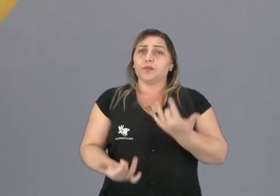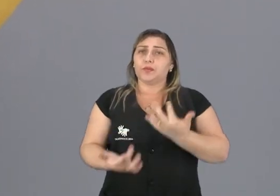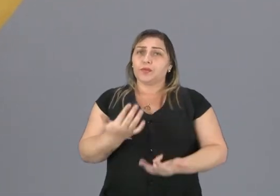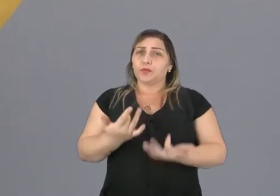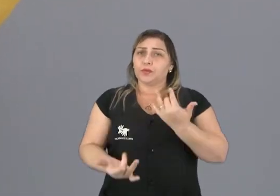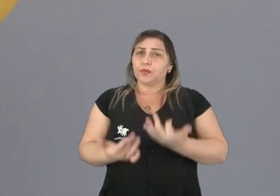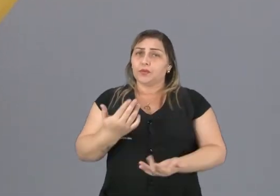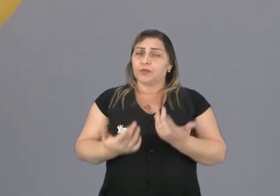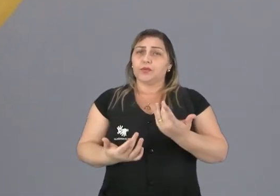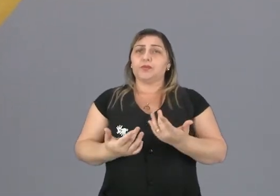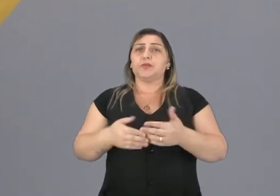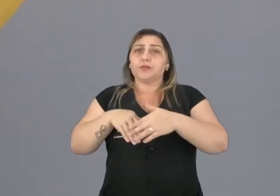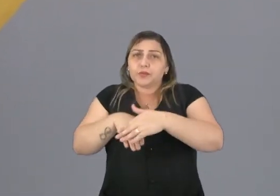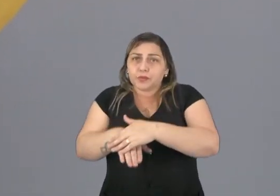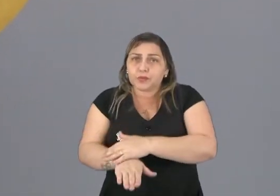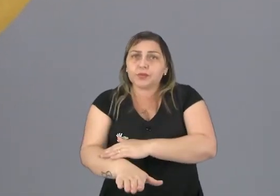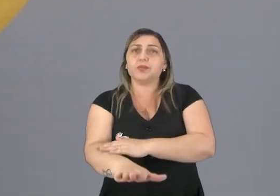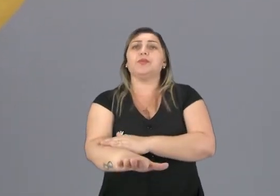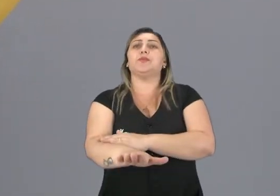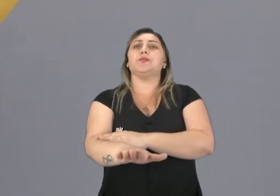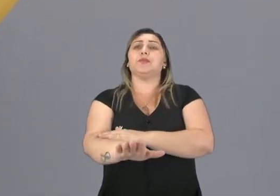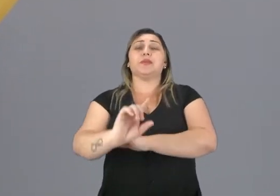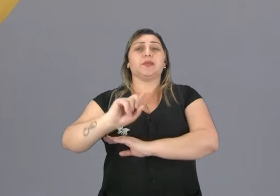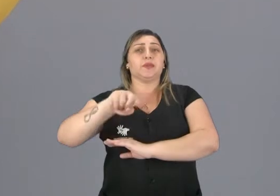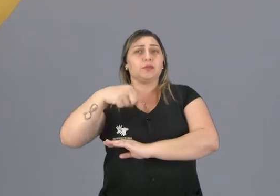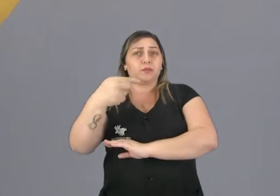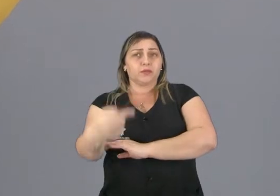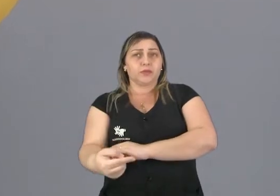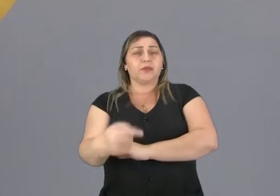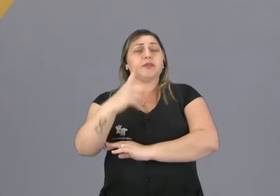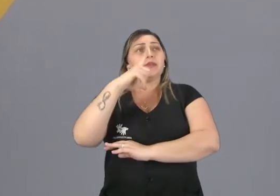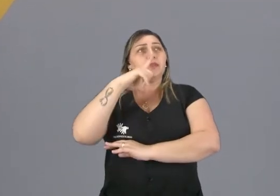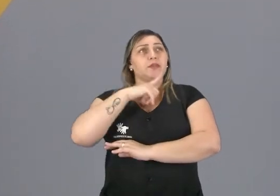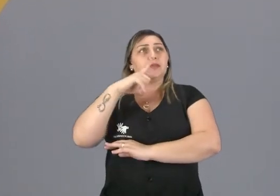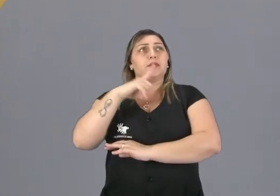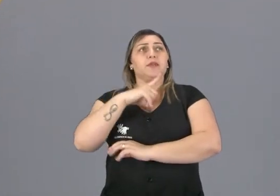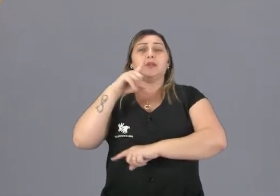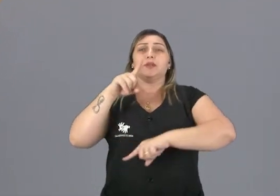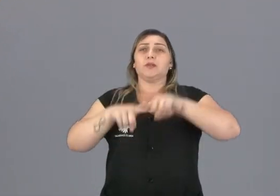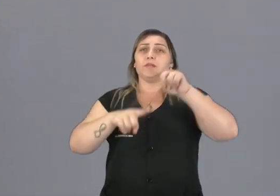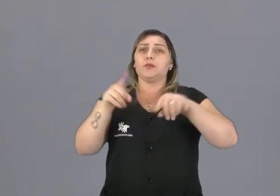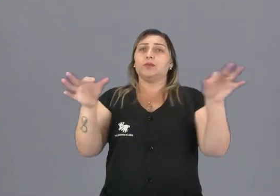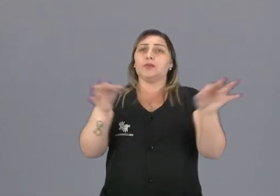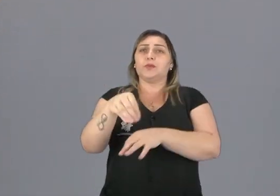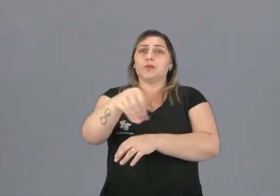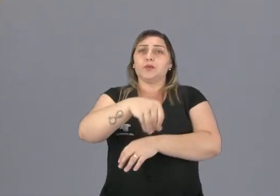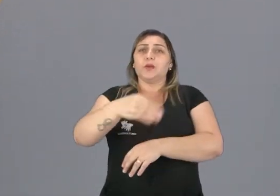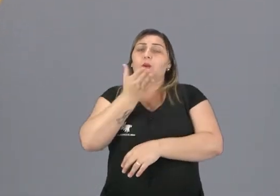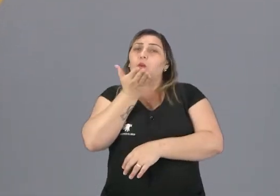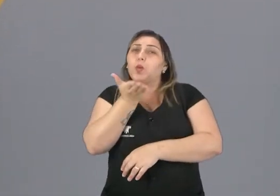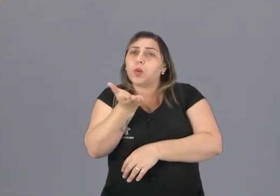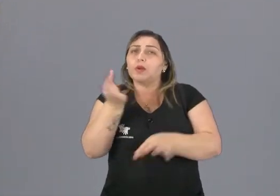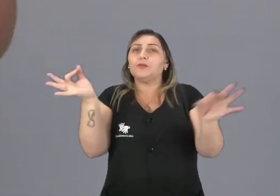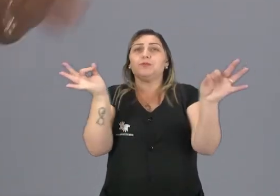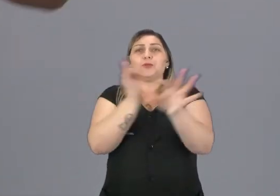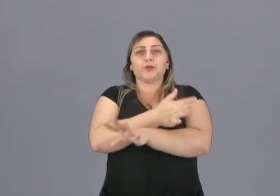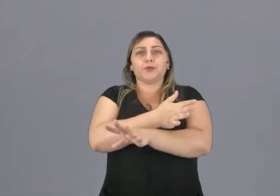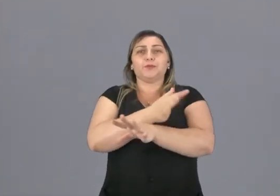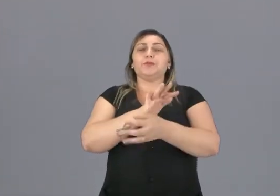o forno. E aí depois você vai ter aqui o produto, a farinha